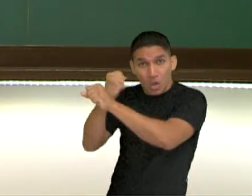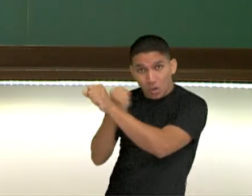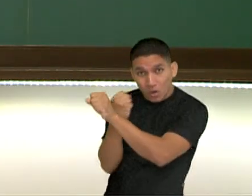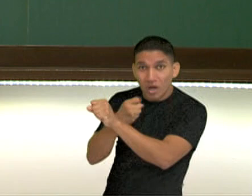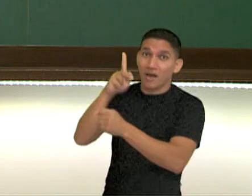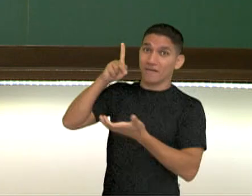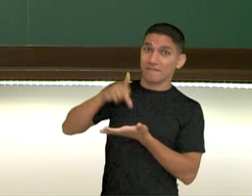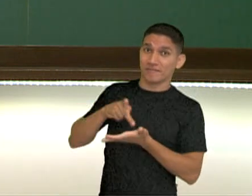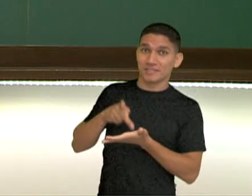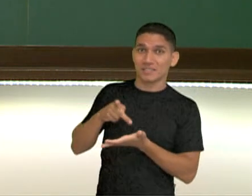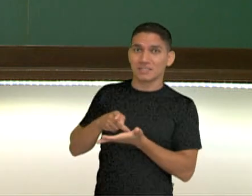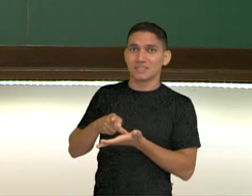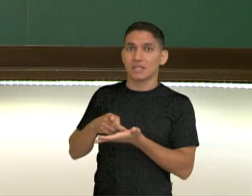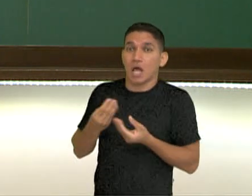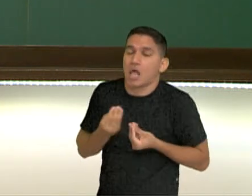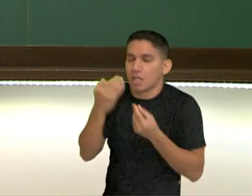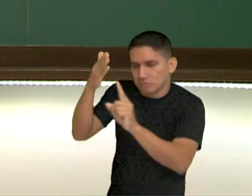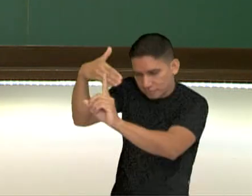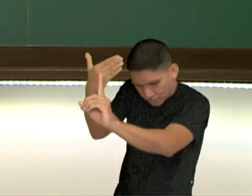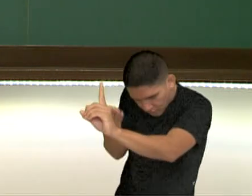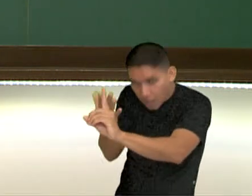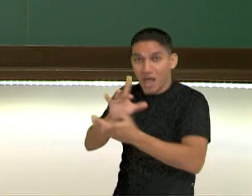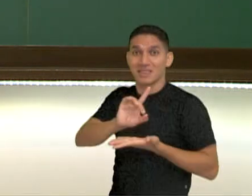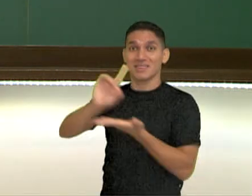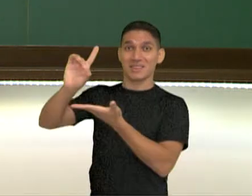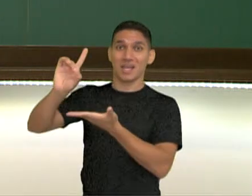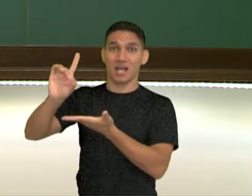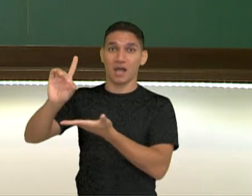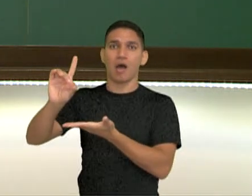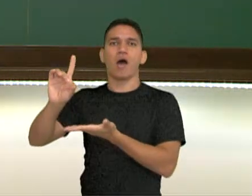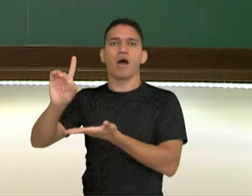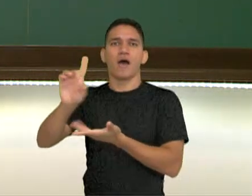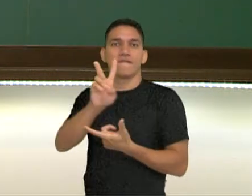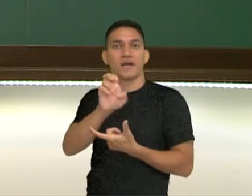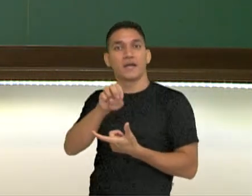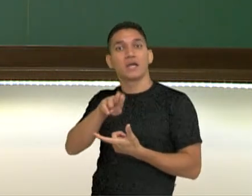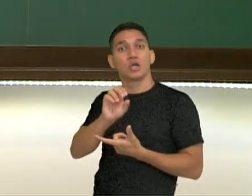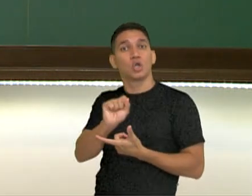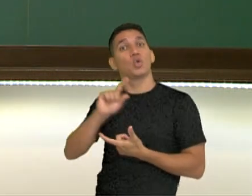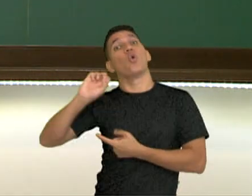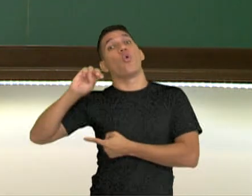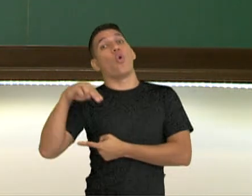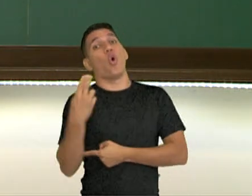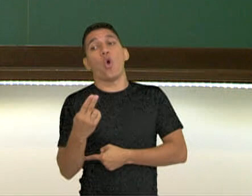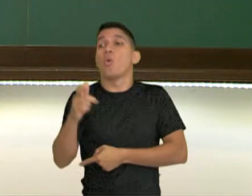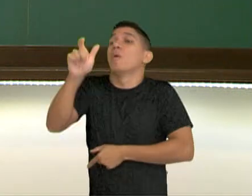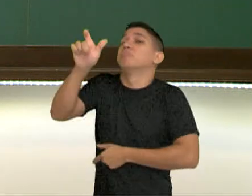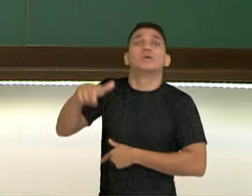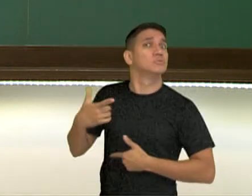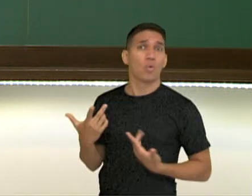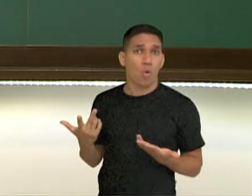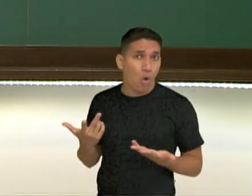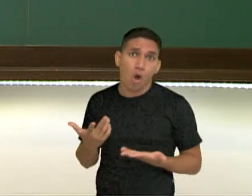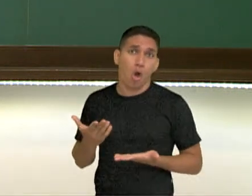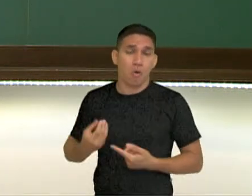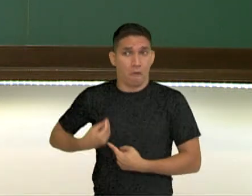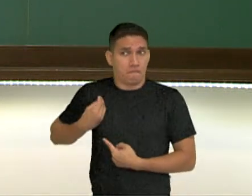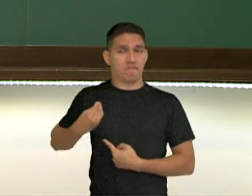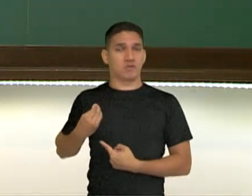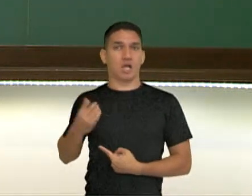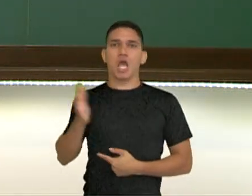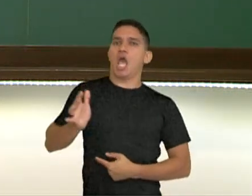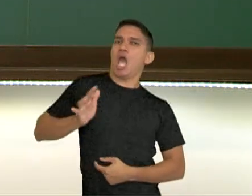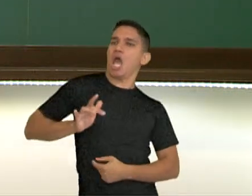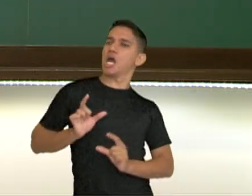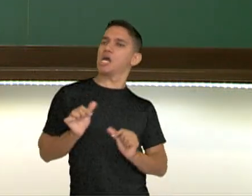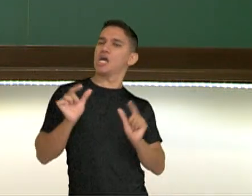realmente dedicada à deusa Vênus, ou se essa escultura aqui, ela foi escultura de alguma pessoa que viveu na cidade, talvez uma mulher rica, talvez